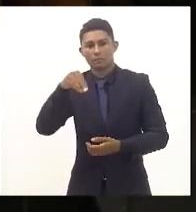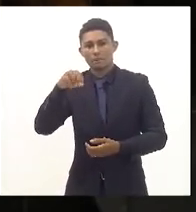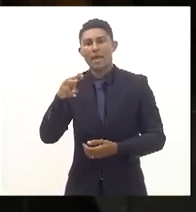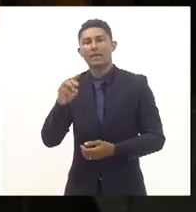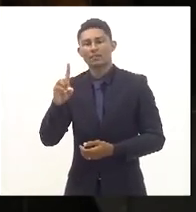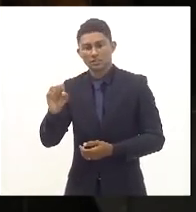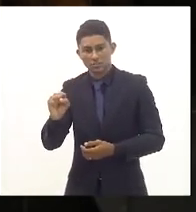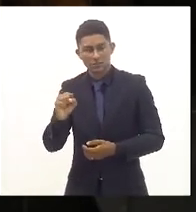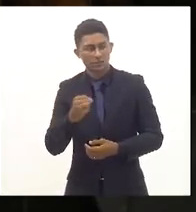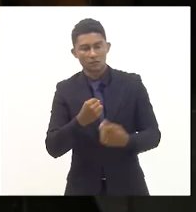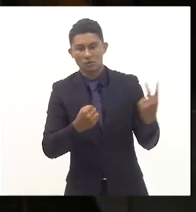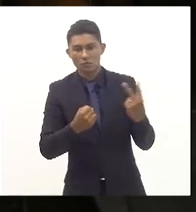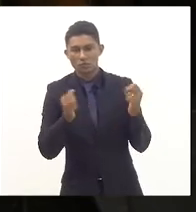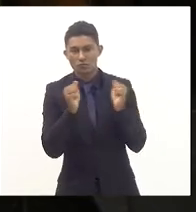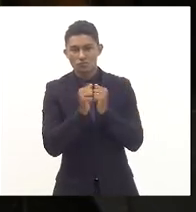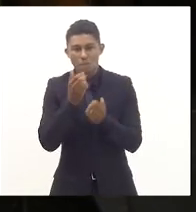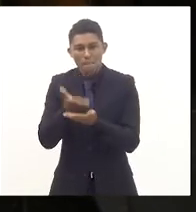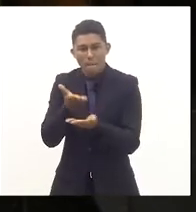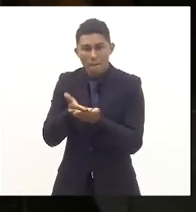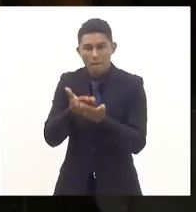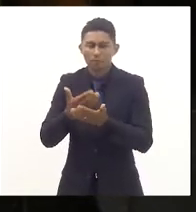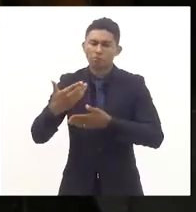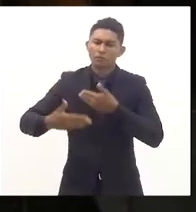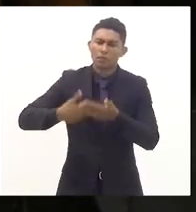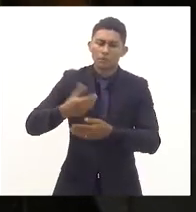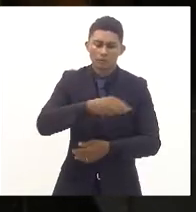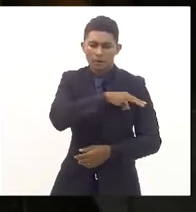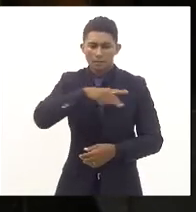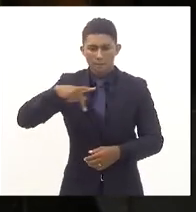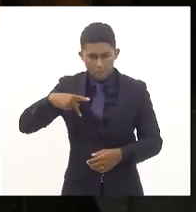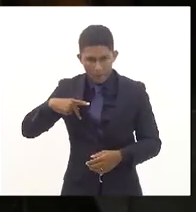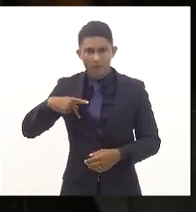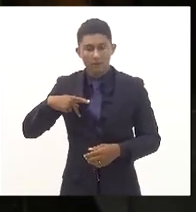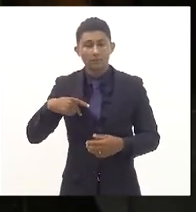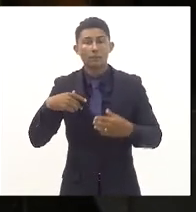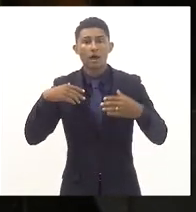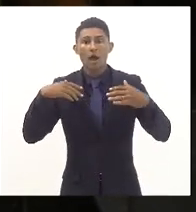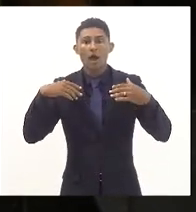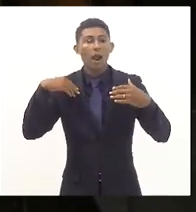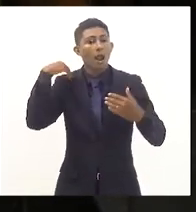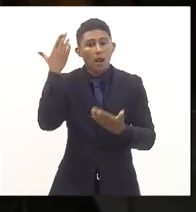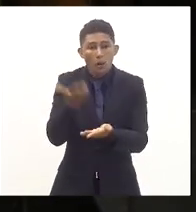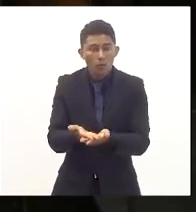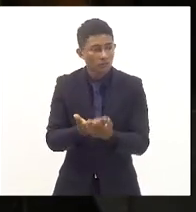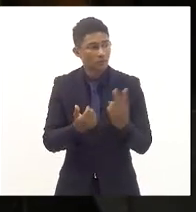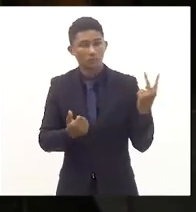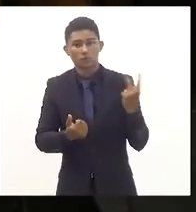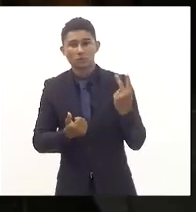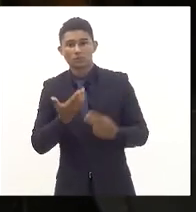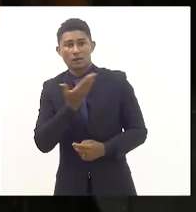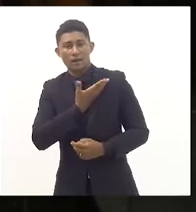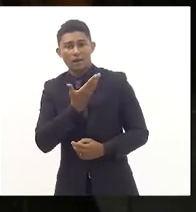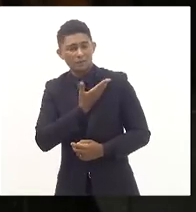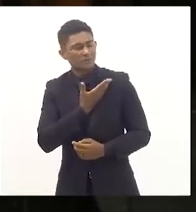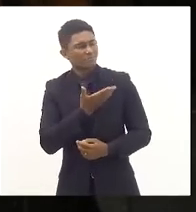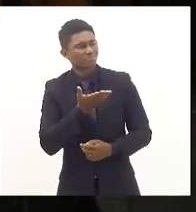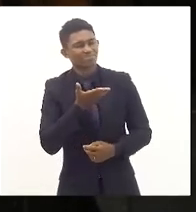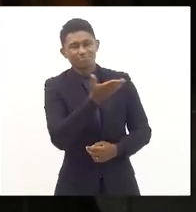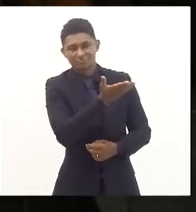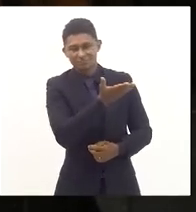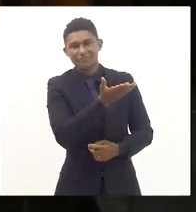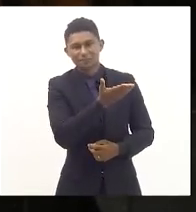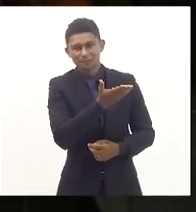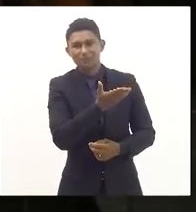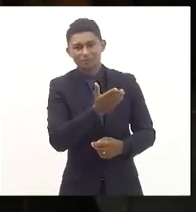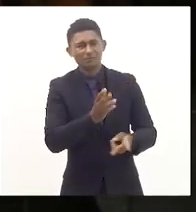depois disso tudo Ministério Público advocacia nós podemos atuar como amigos mesmo que eu tenho sua como amigo uma pessoa